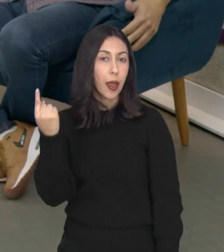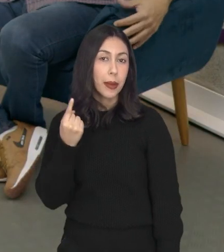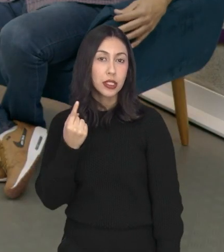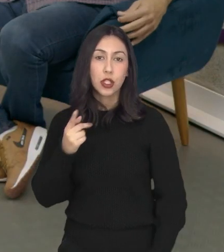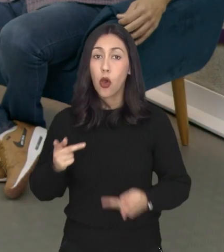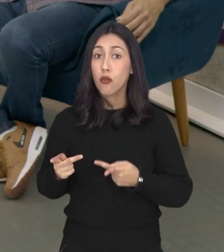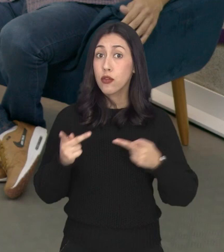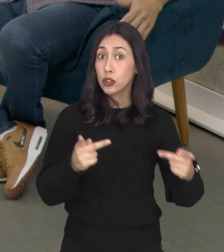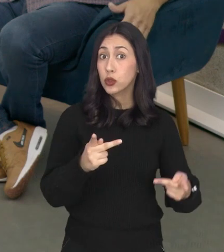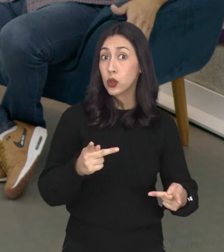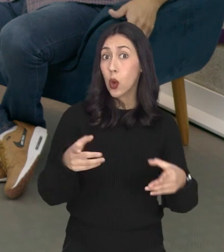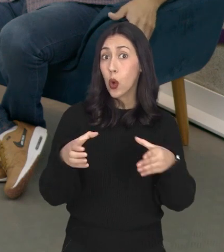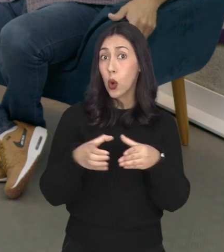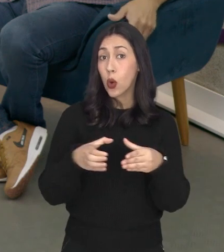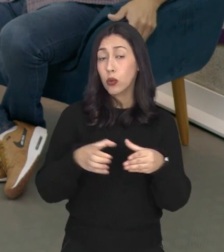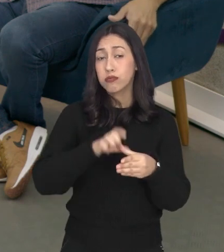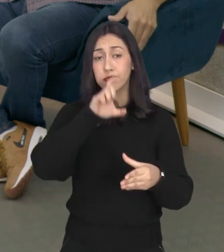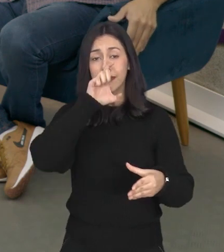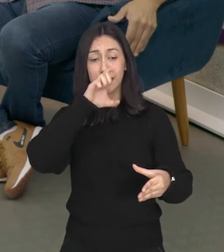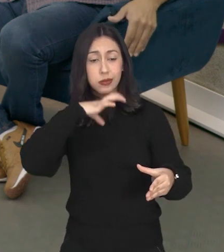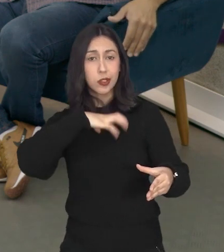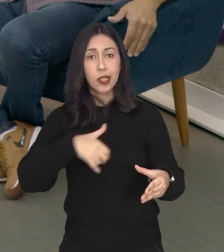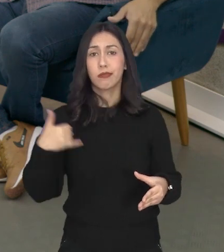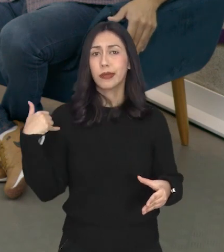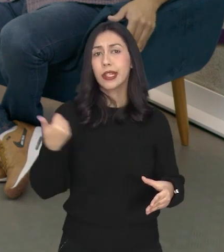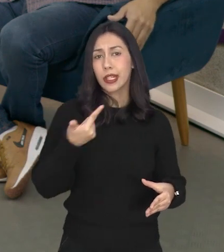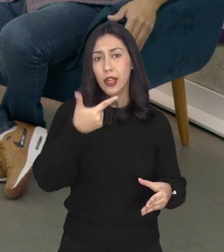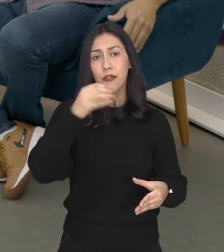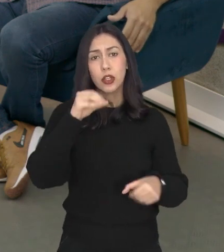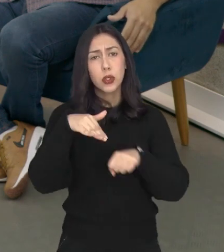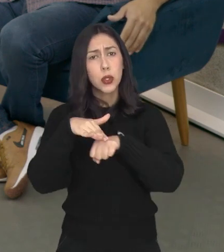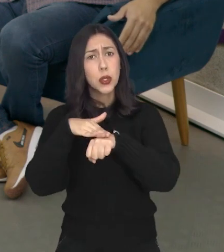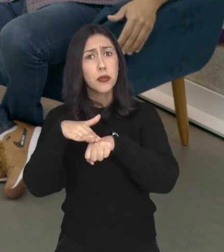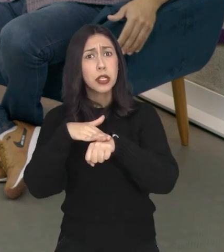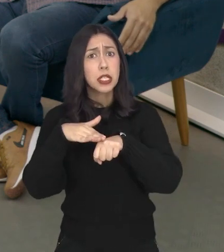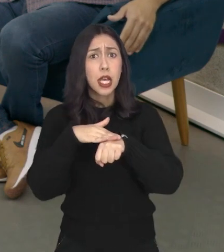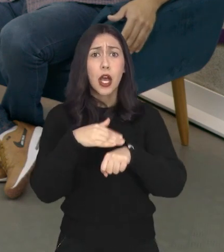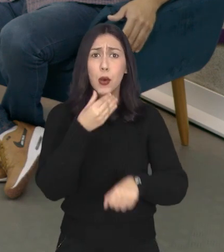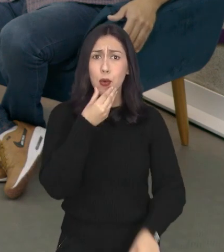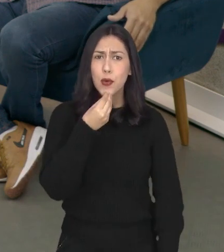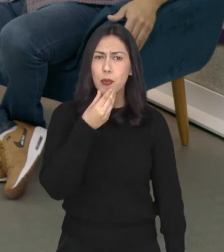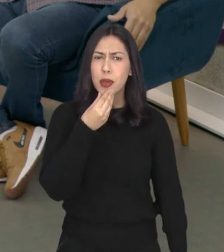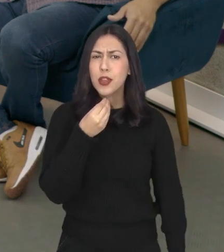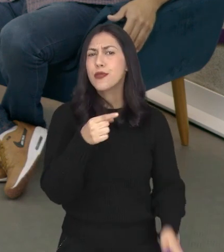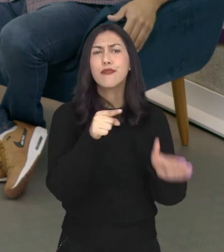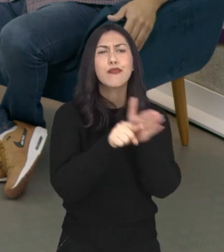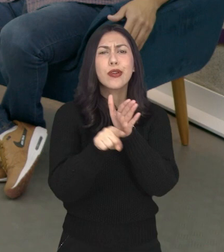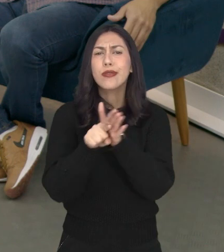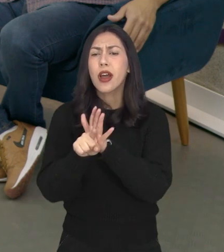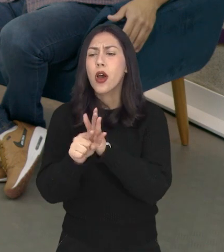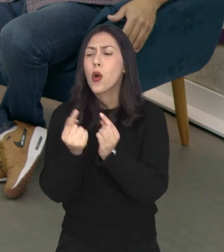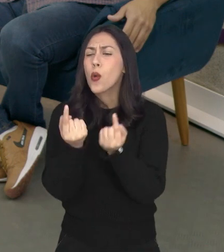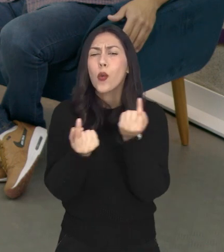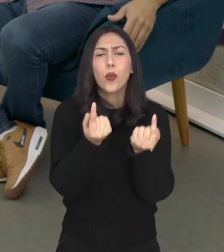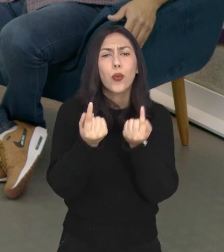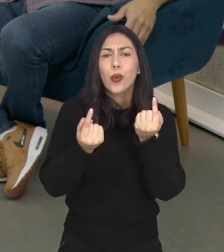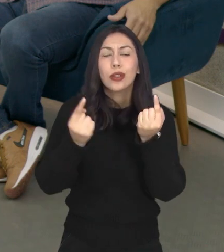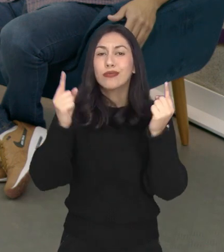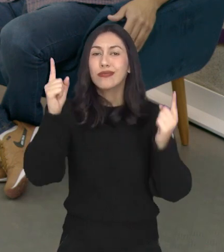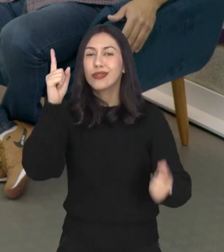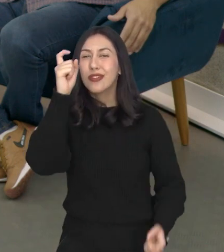Tamires foi até o Sub-20 do Esporte Clube São José dos Campos conversar com os meninos e saber quais são